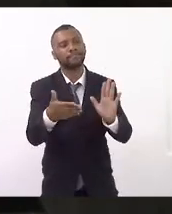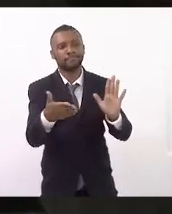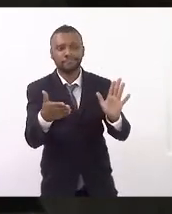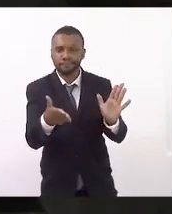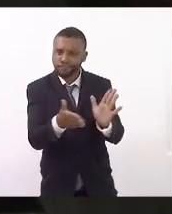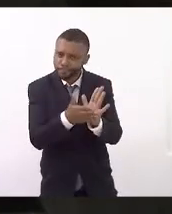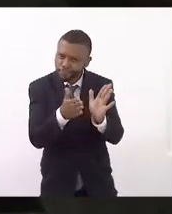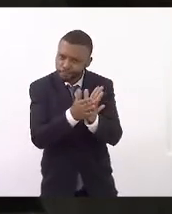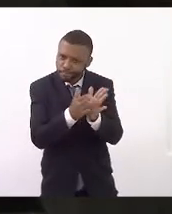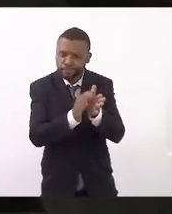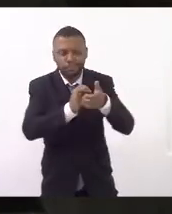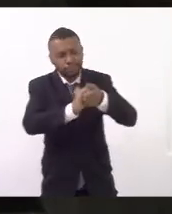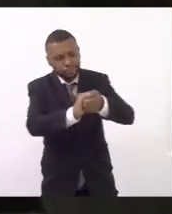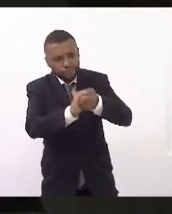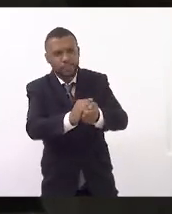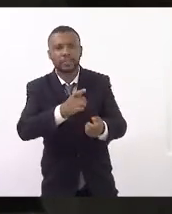umas